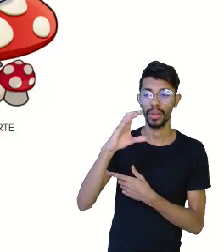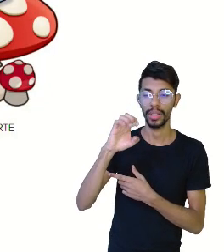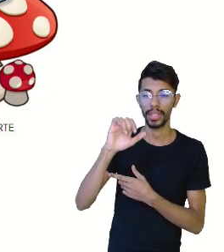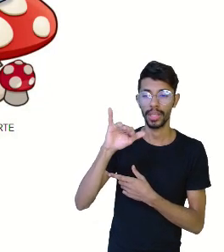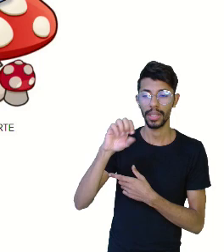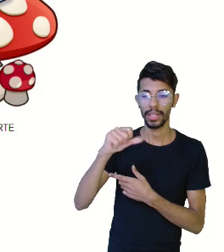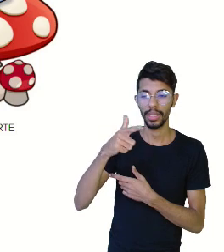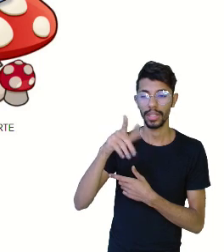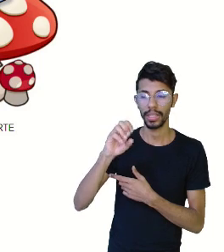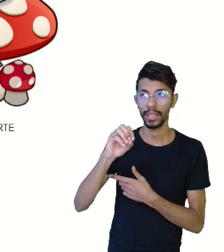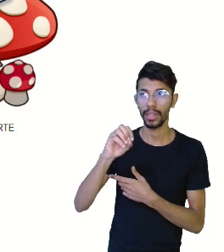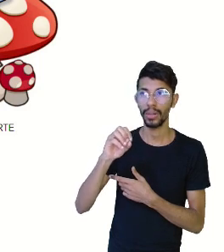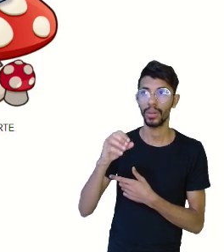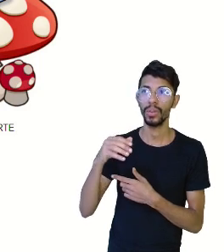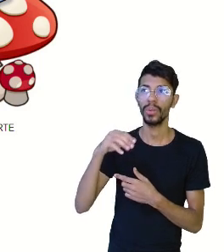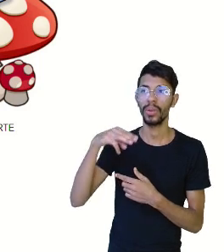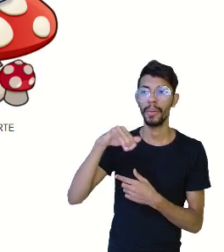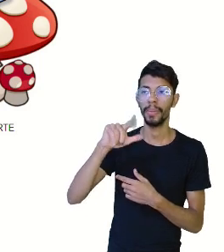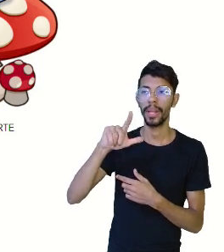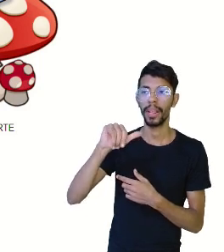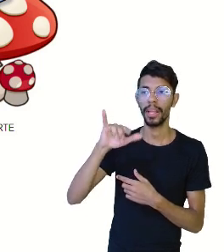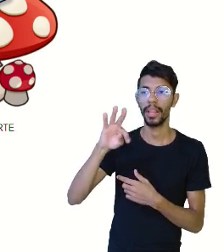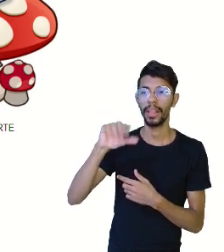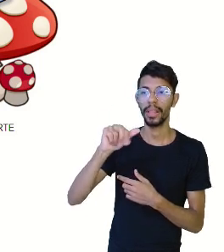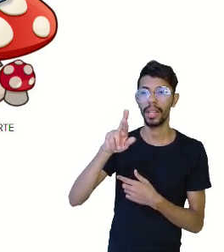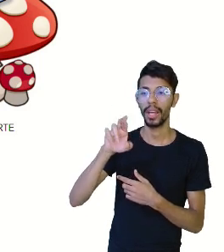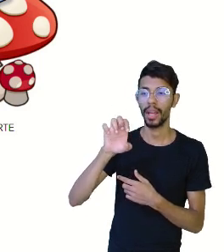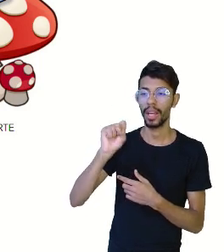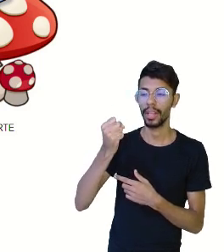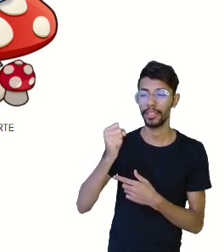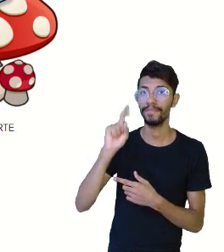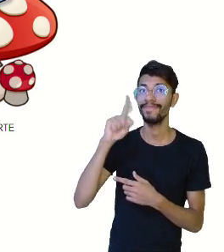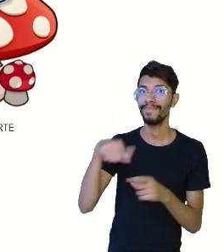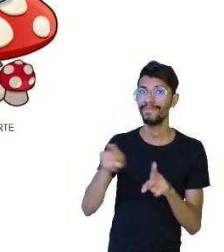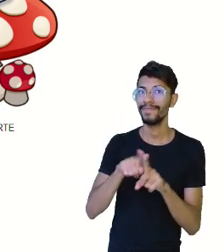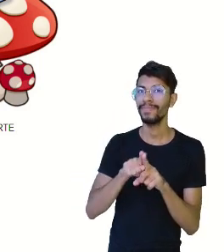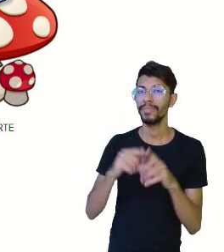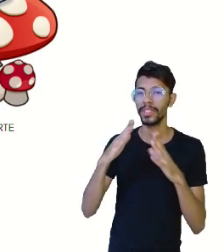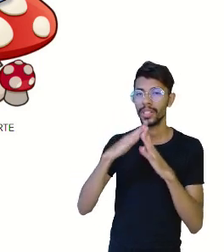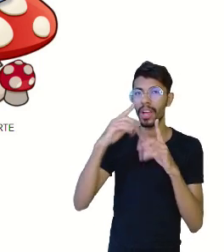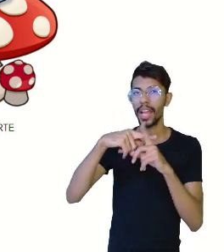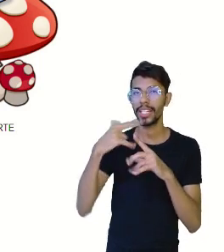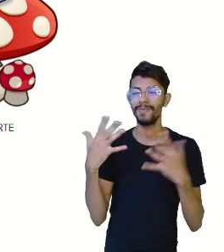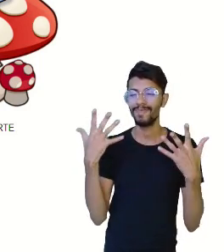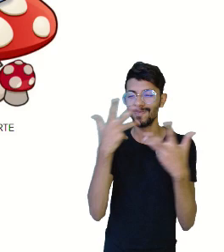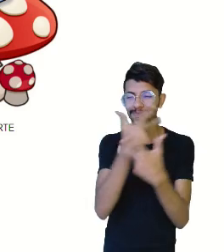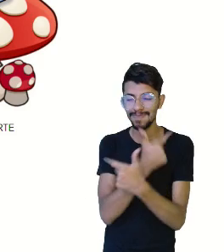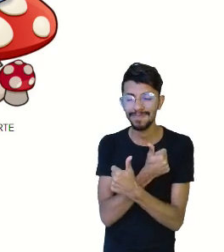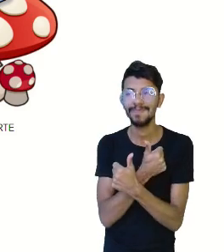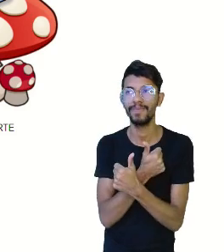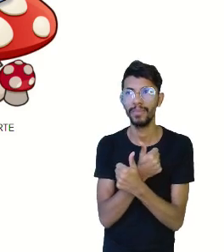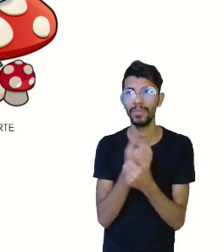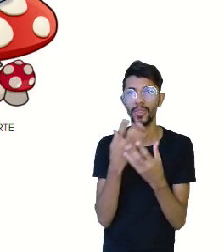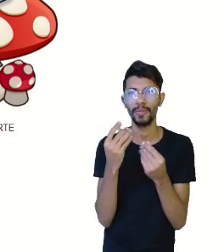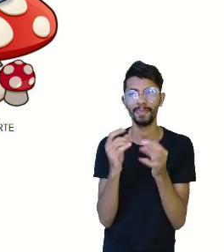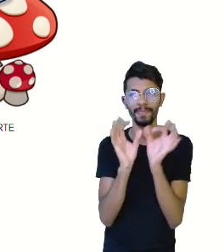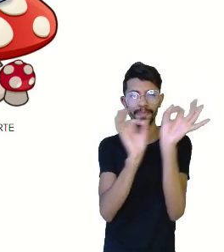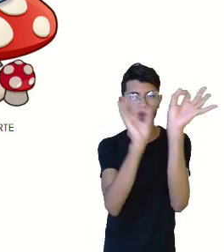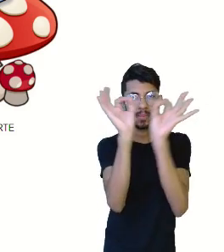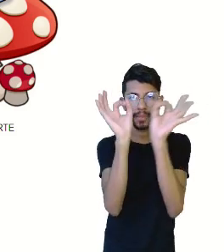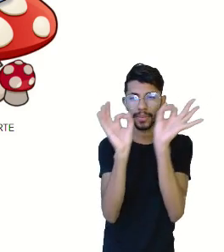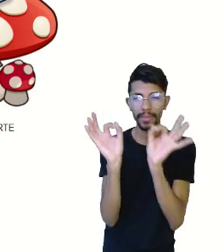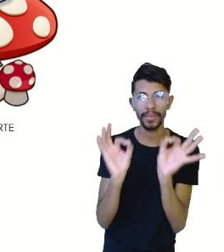Conceição dos Militares. É uma igreja também muito bonita, cheia de afrescos, né? Muito bem decorada, a gente